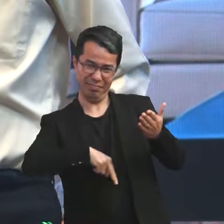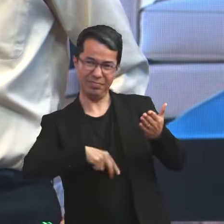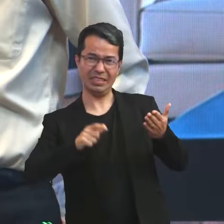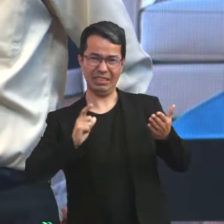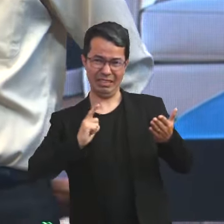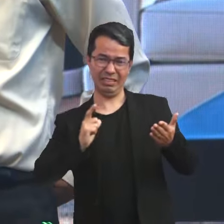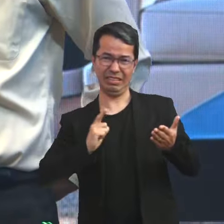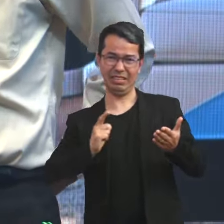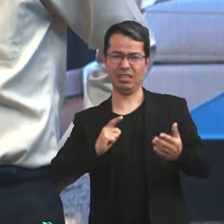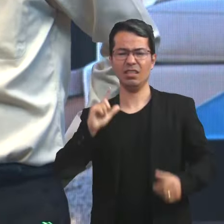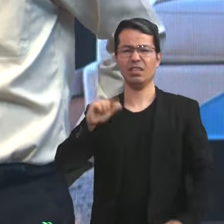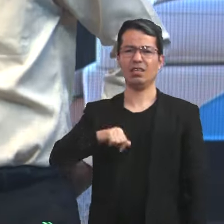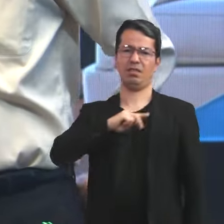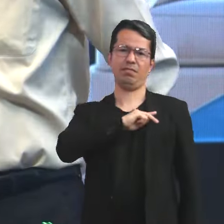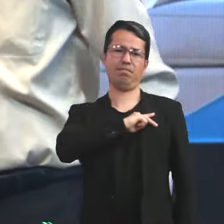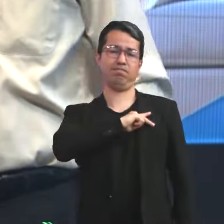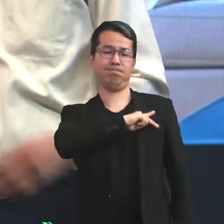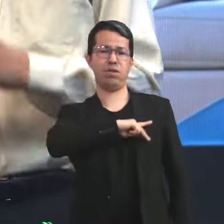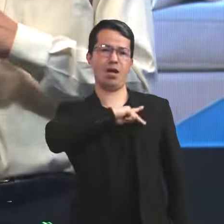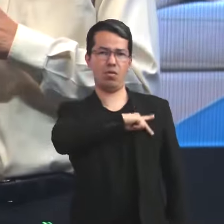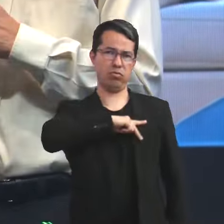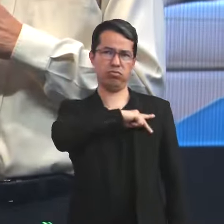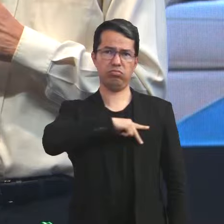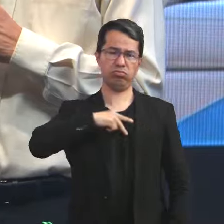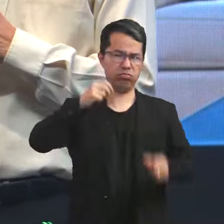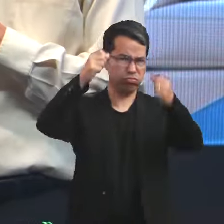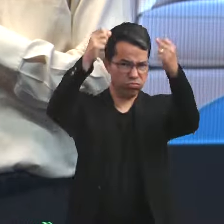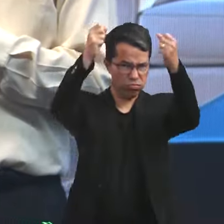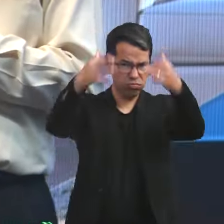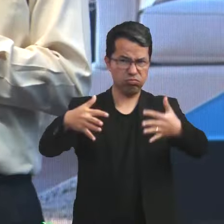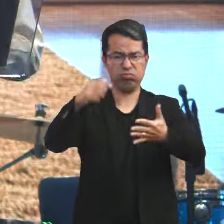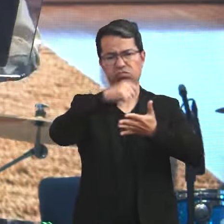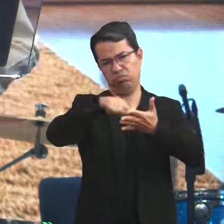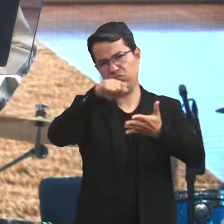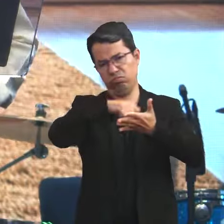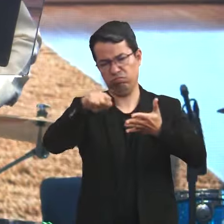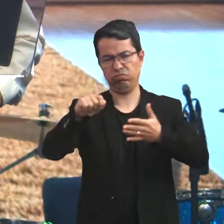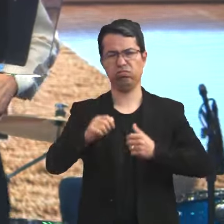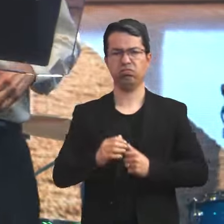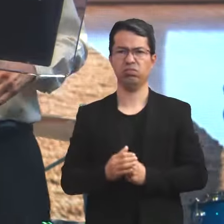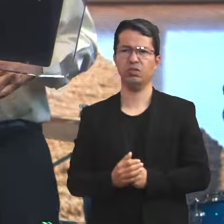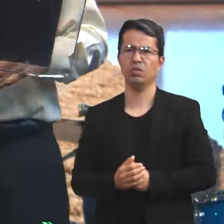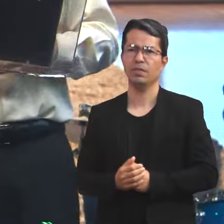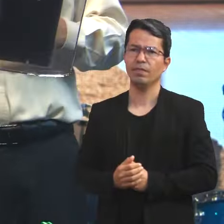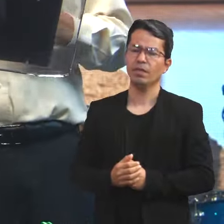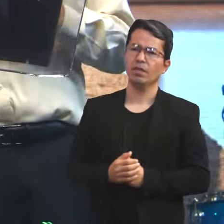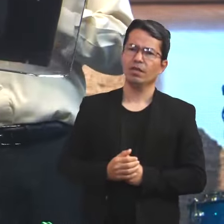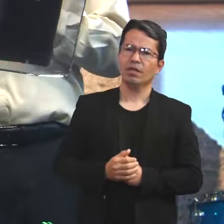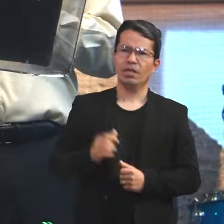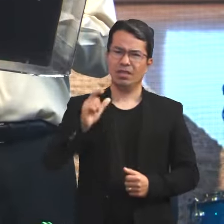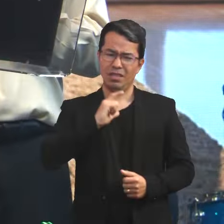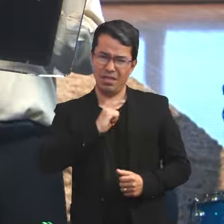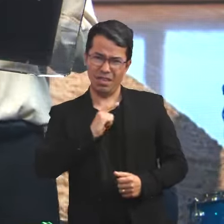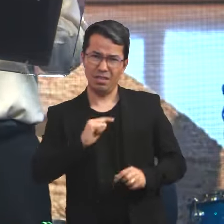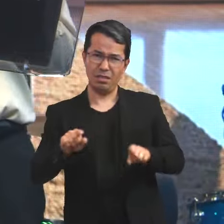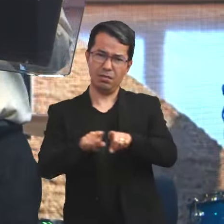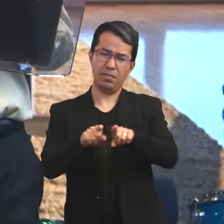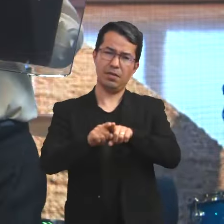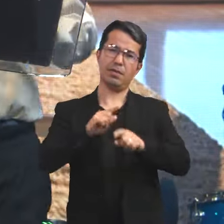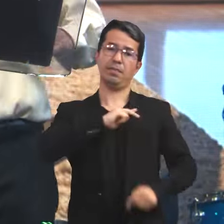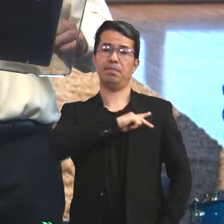ler e foram pronunciadas por el apóstol Pablo foram pronel Apolo Paulo era momento quando